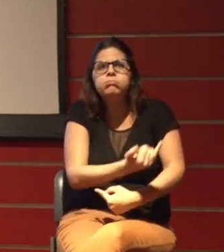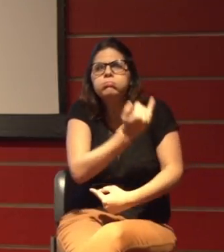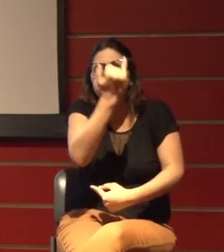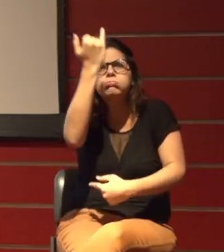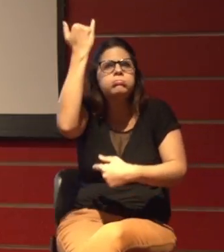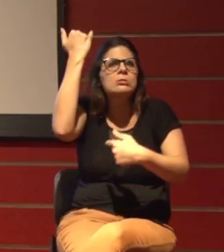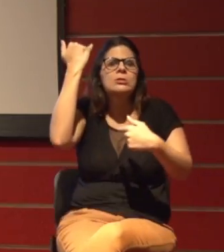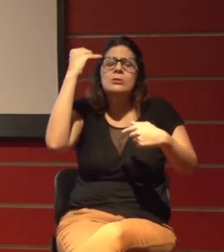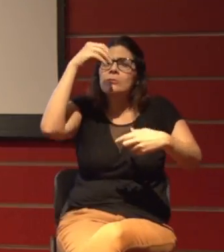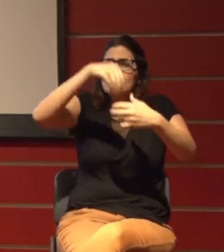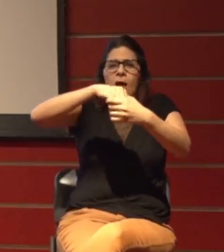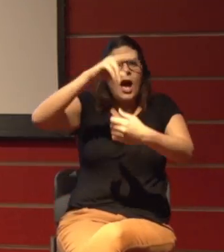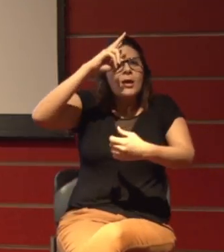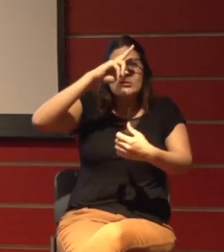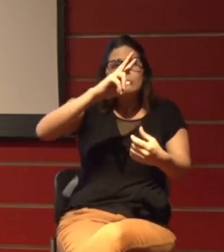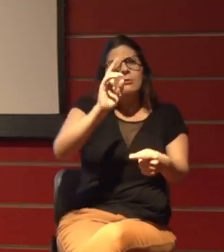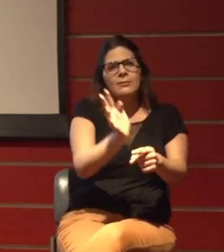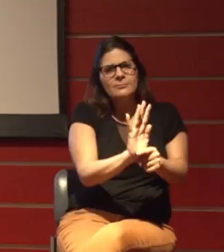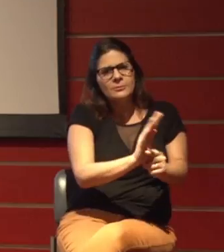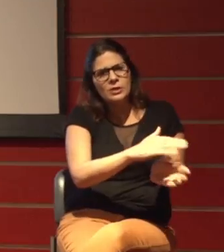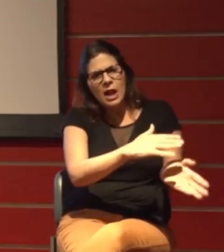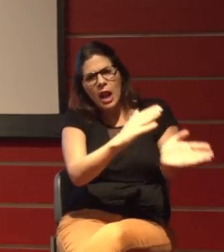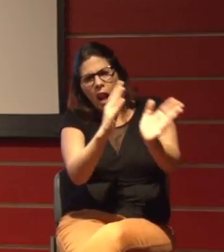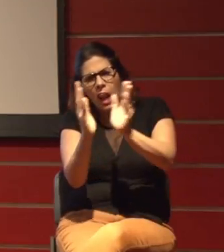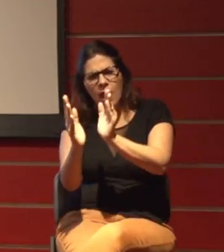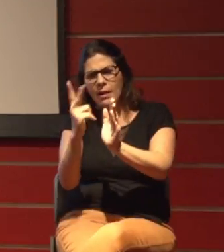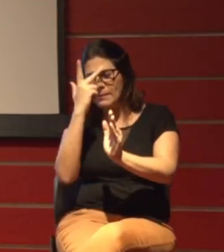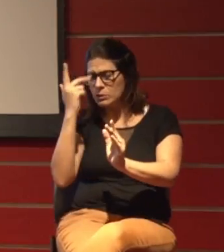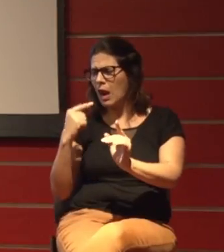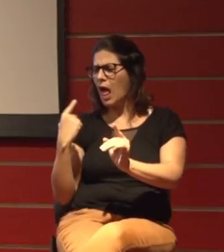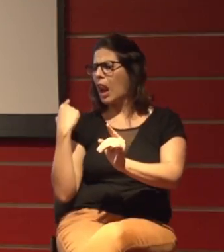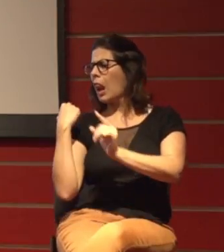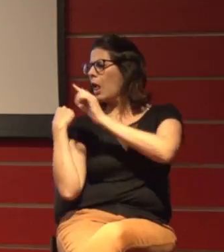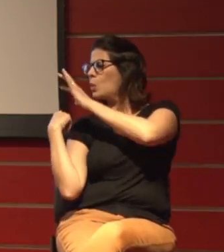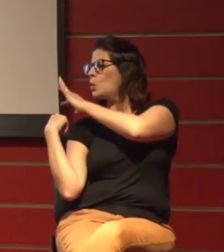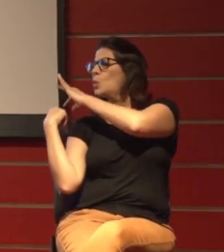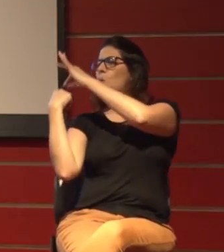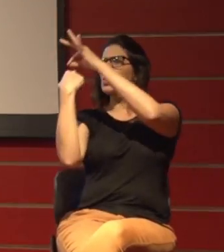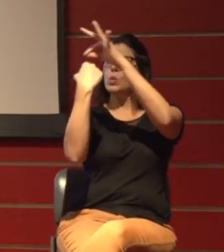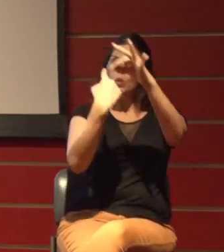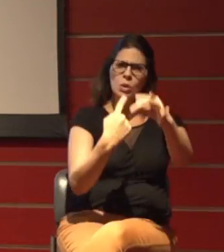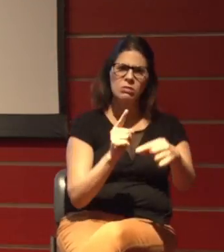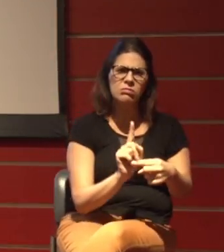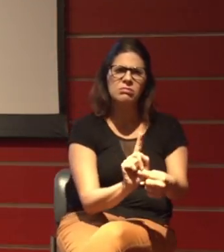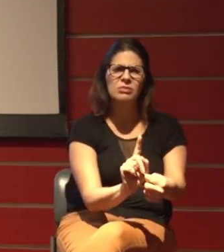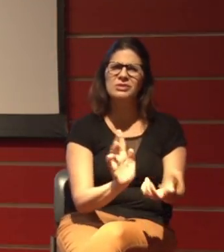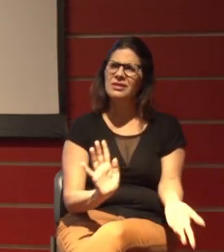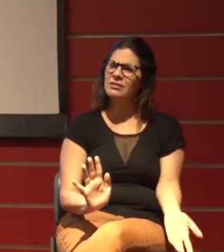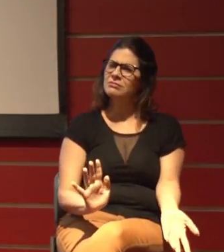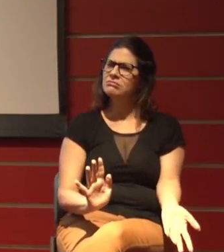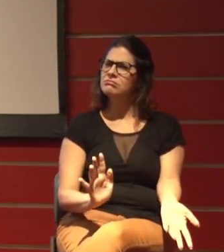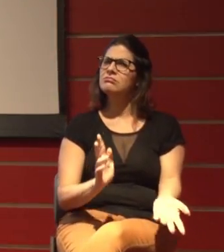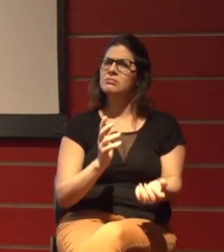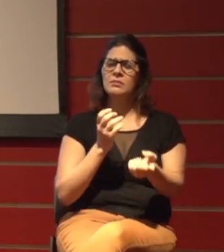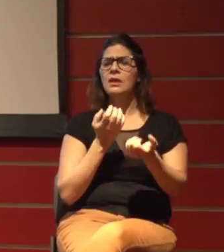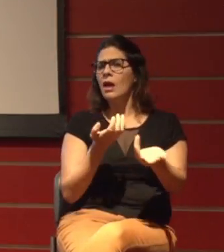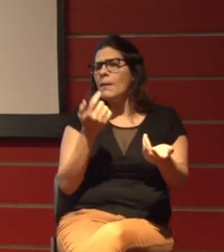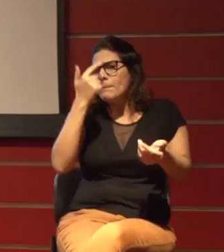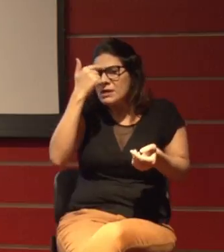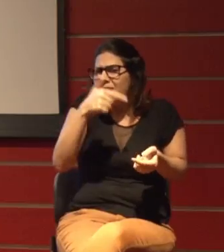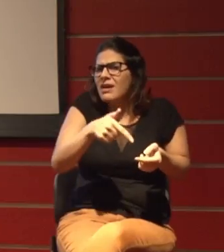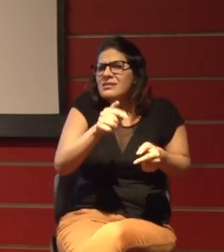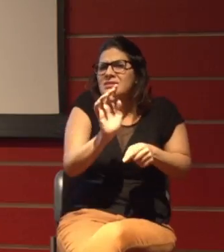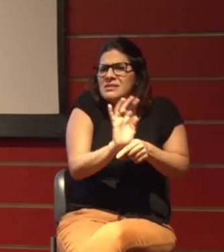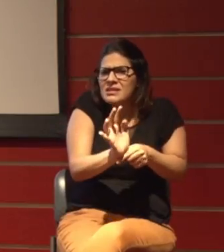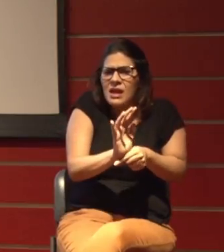do cinema onde ele dá resposta para para esse filme 100 anos depois é impossível falar de c da história do cinema sem citar